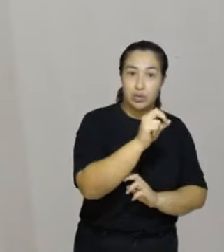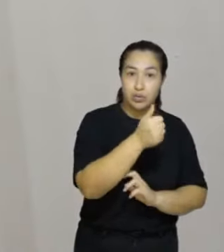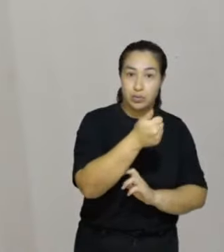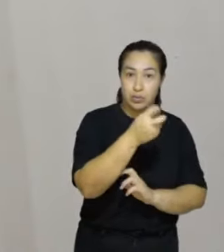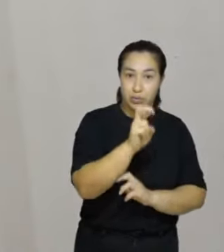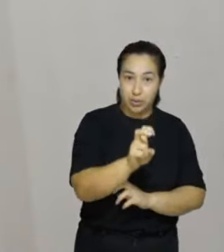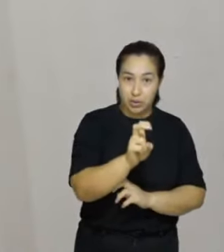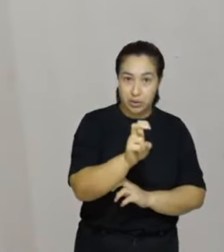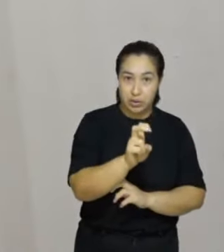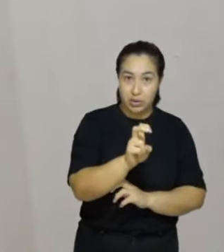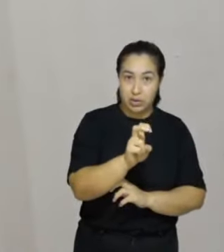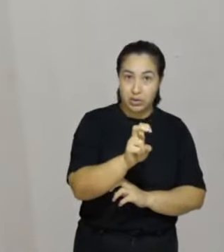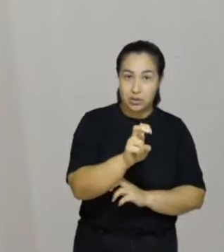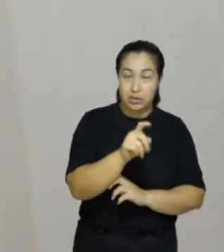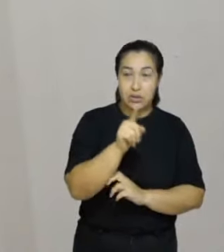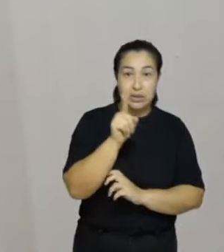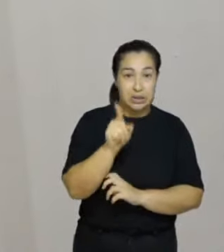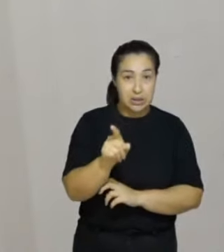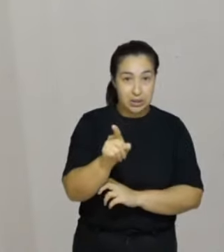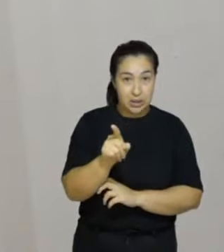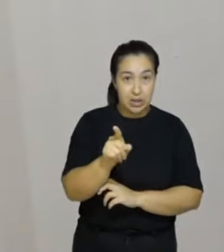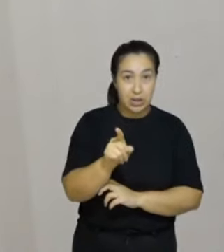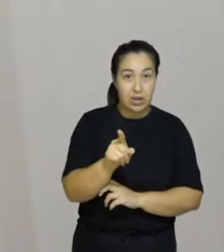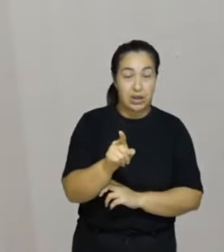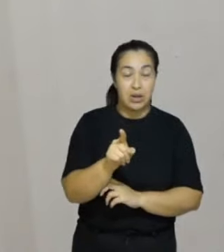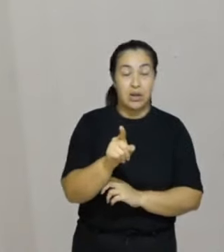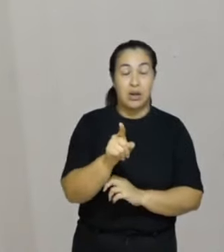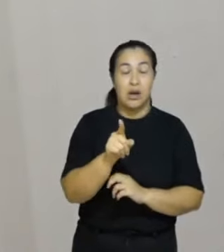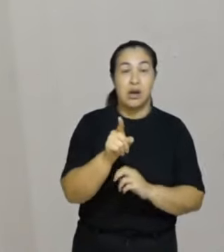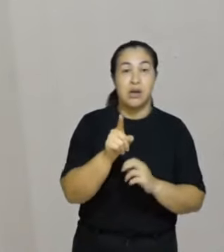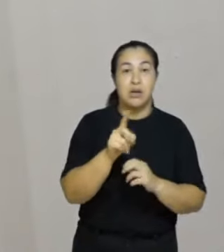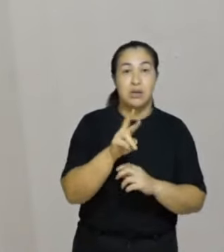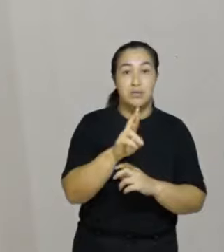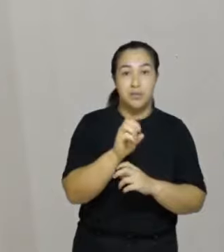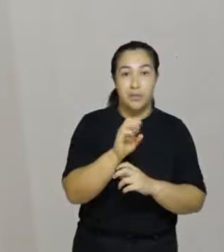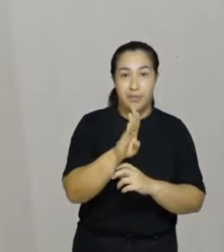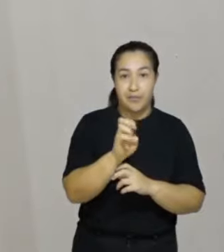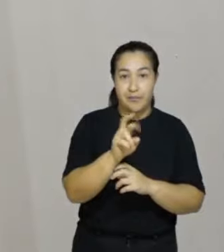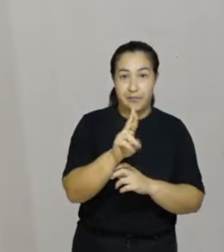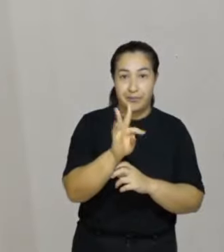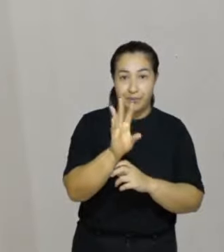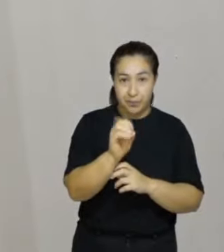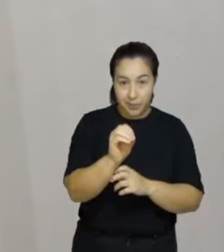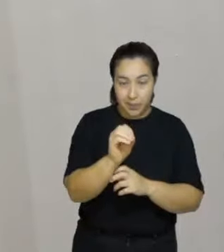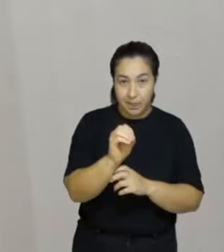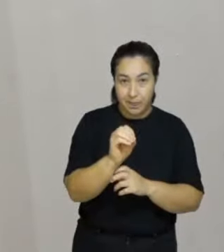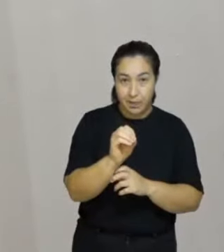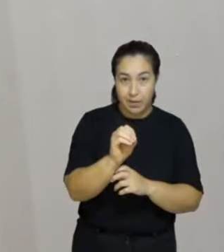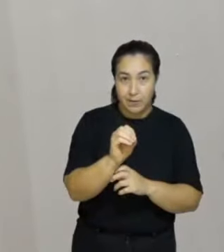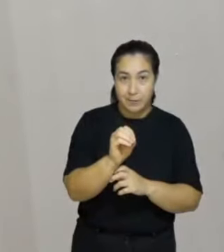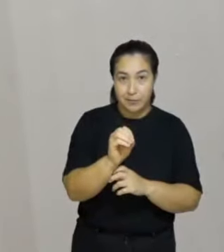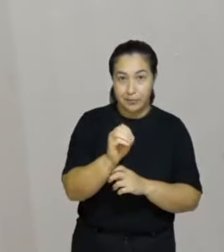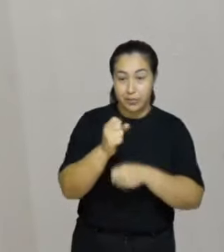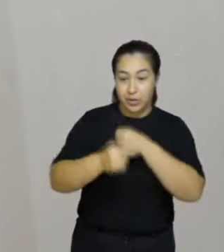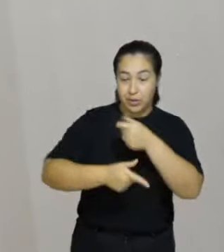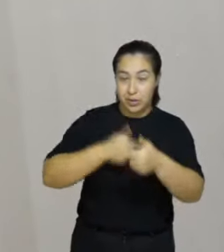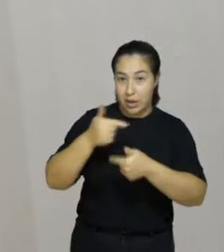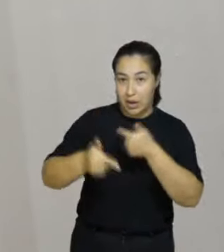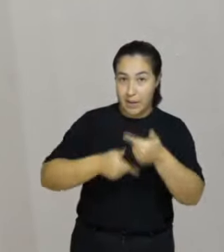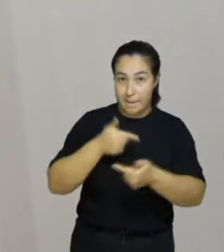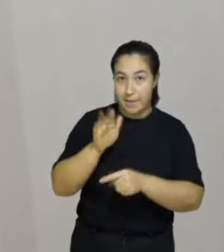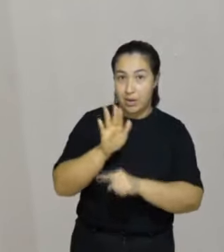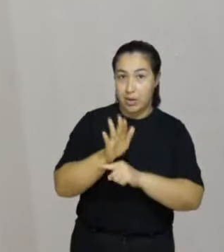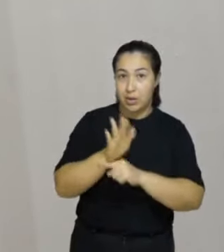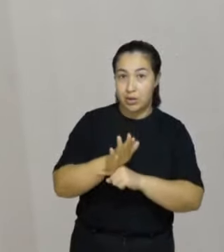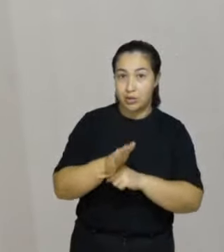de Roberto Teixeira, a quem prestou serviços por 14 anos. Em junho de